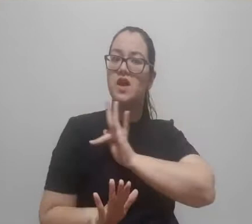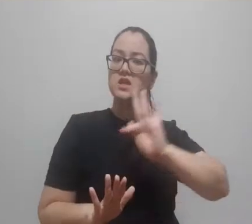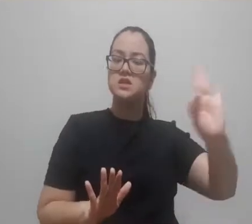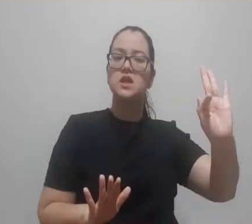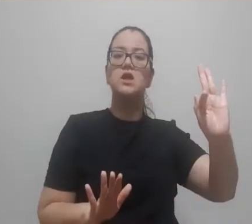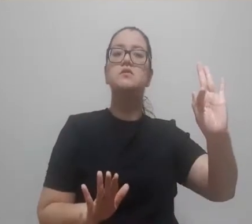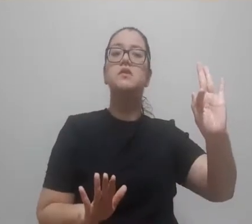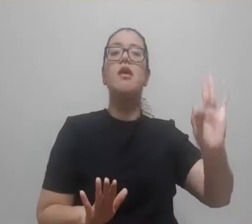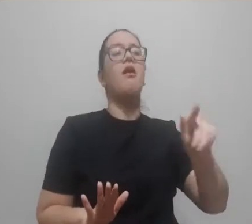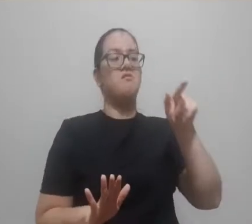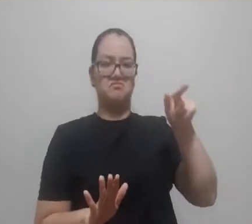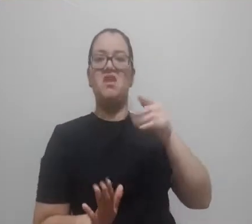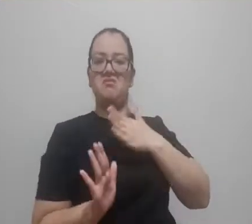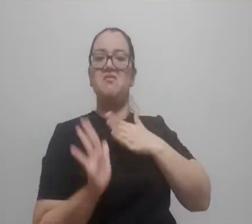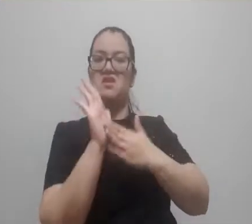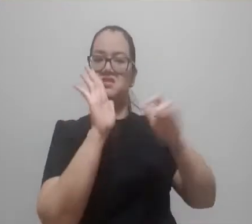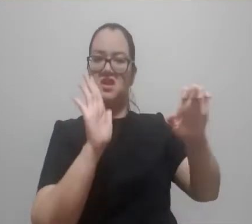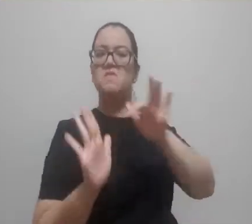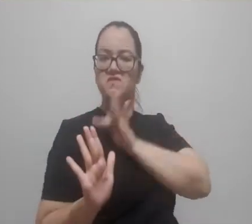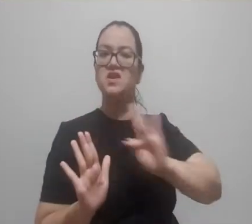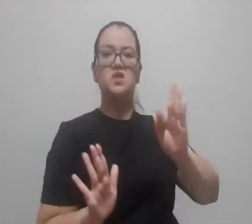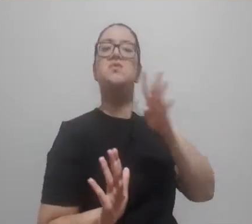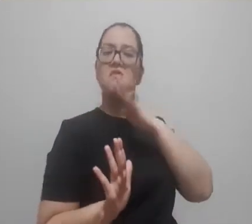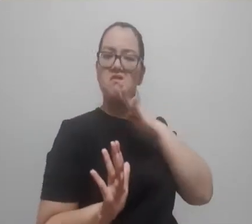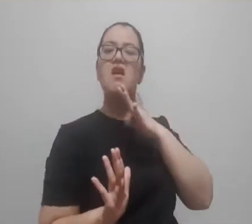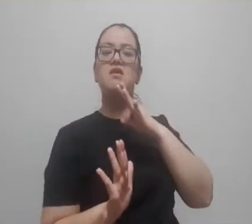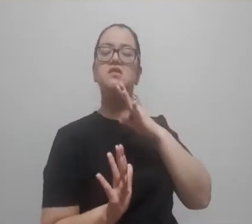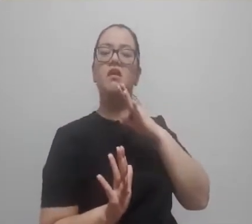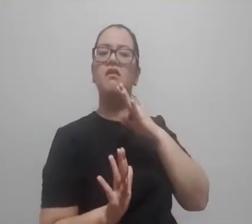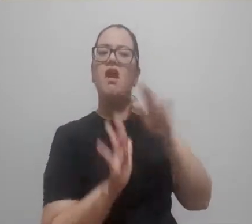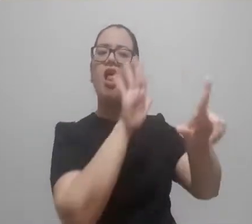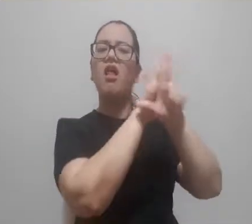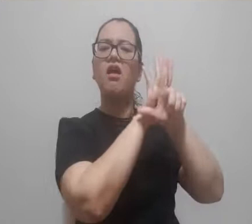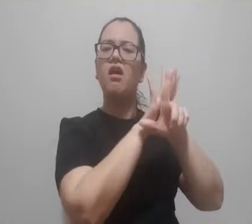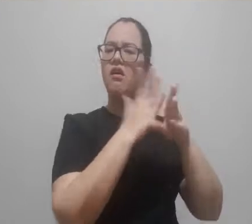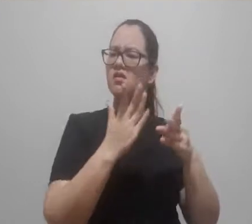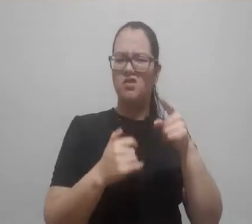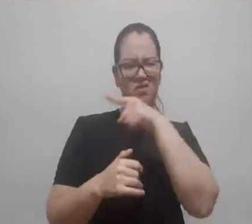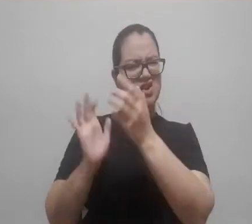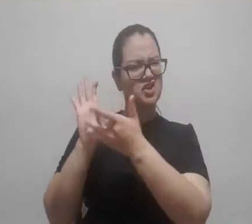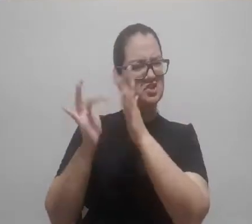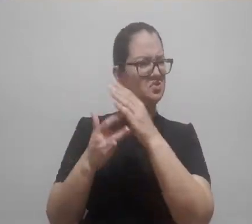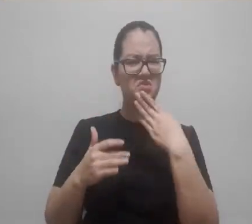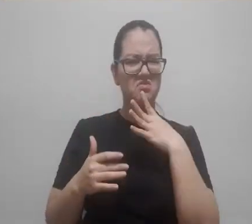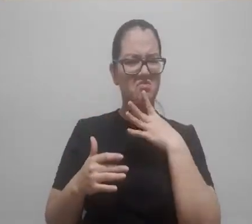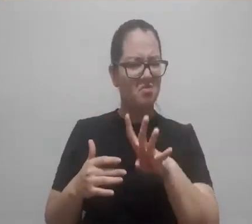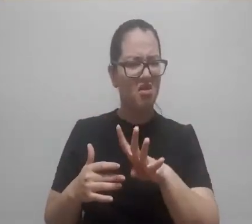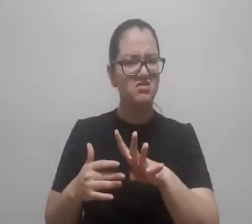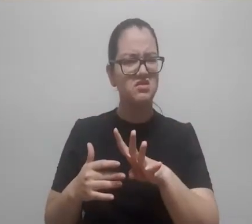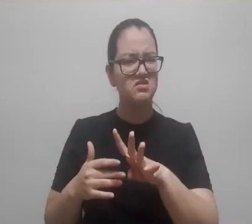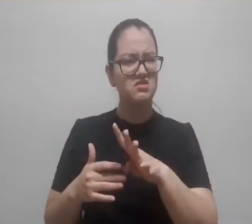Jesus de Nazaré, ele não acredita nessas escrituras? Seu ensino é uma novidade? Será que ele